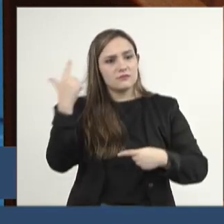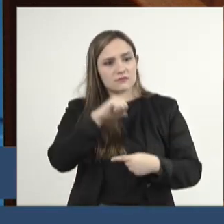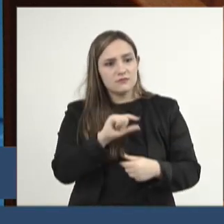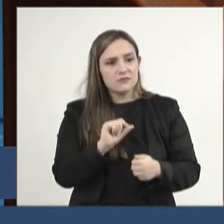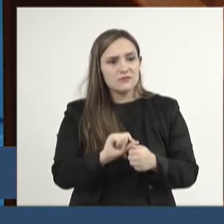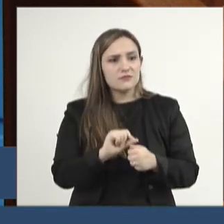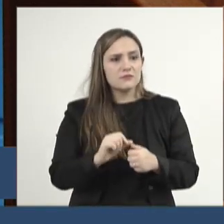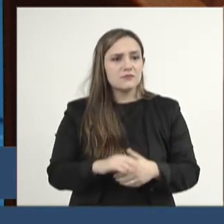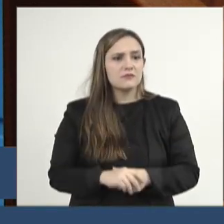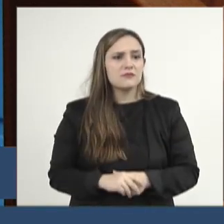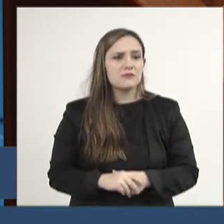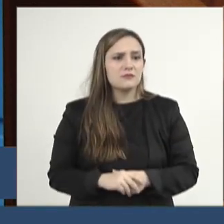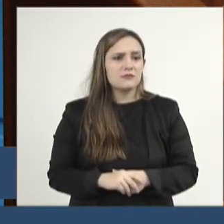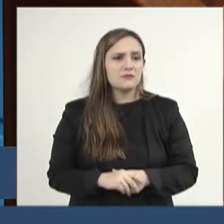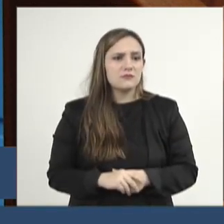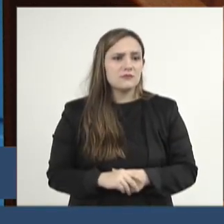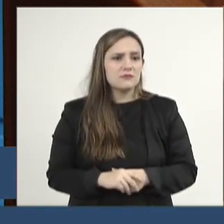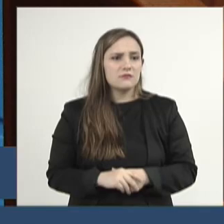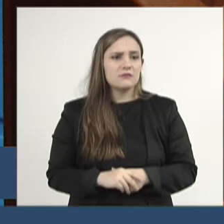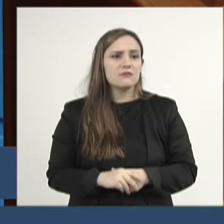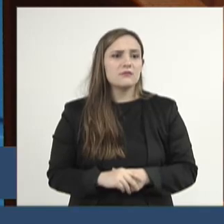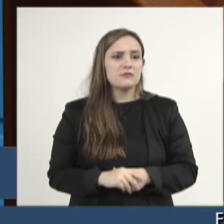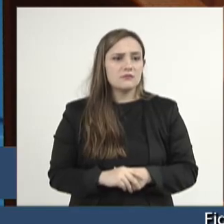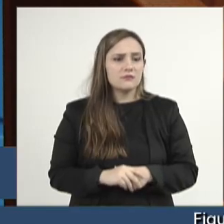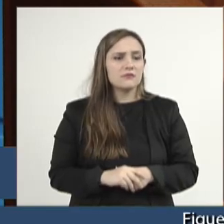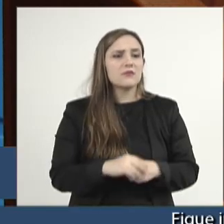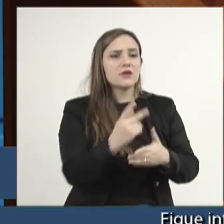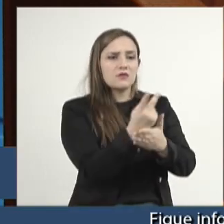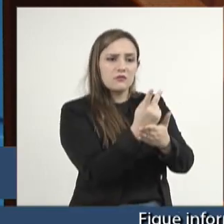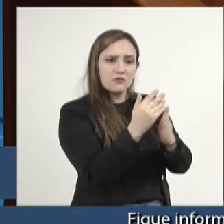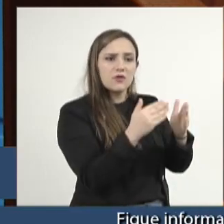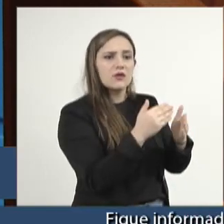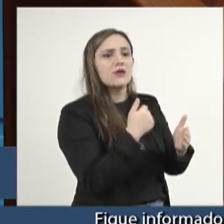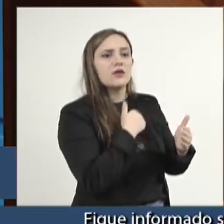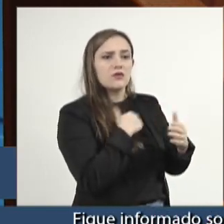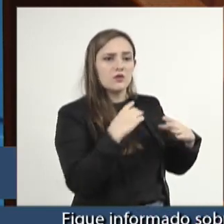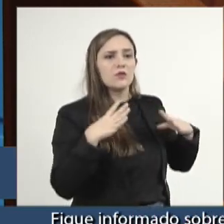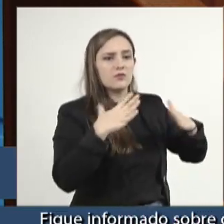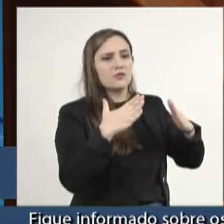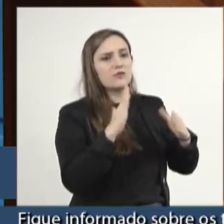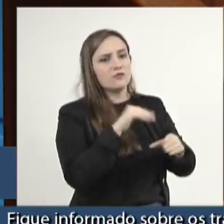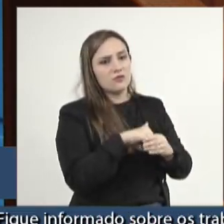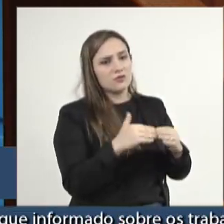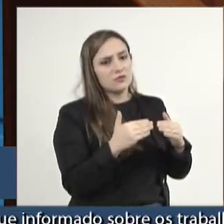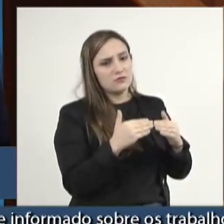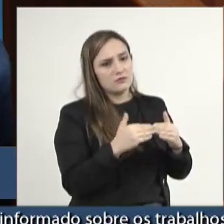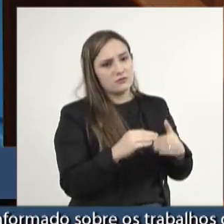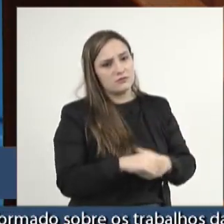Então, recomendando o voto favorável nesse projeto de lei. Muito obrigado.